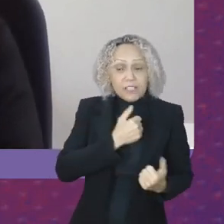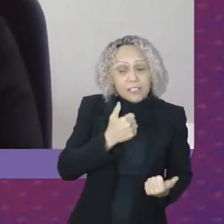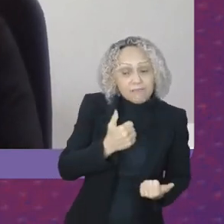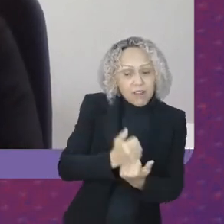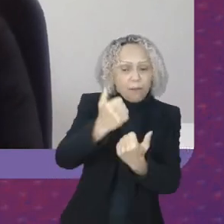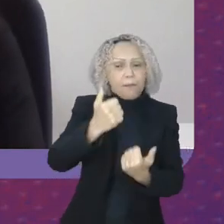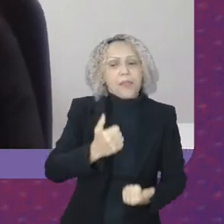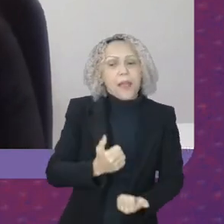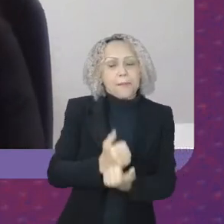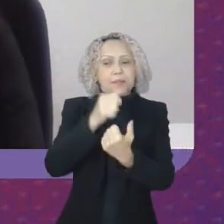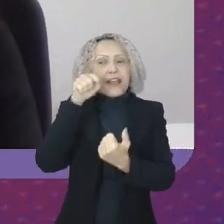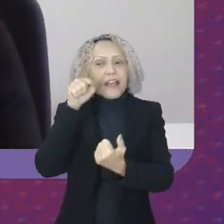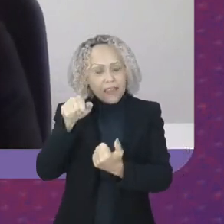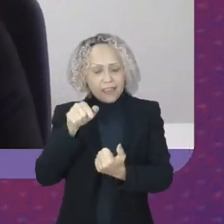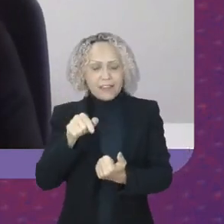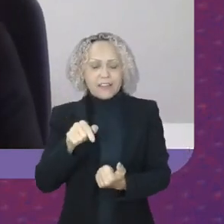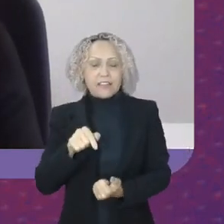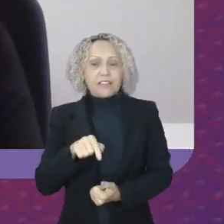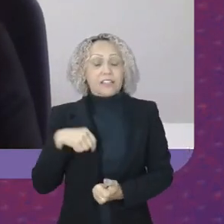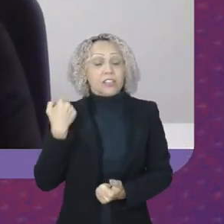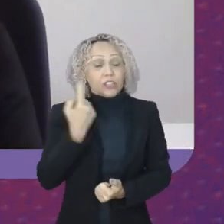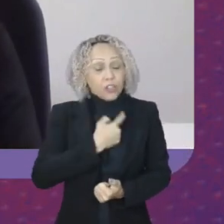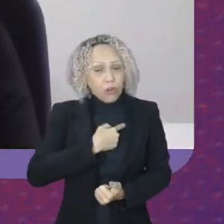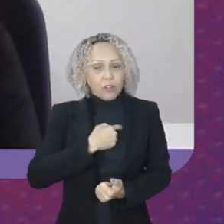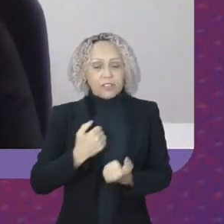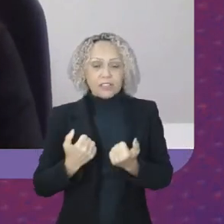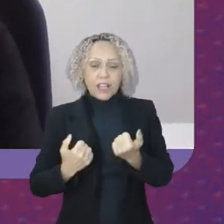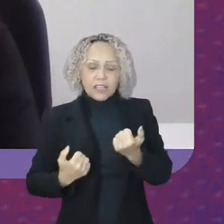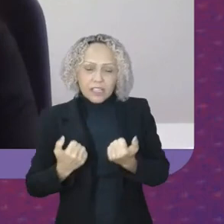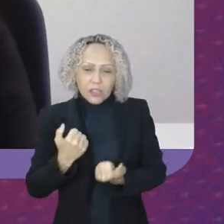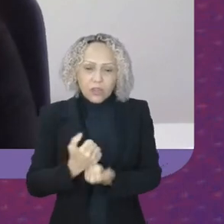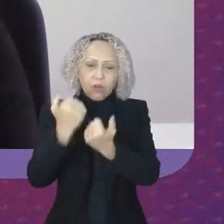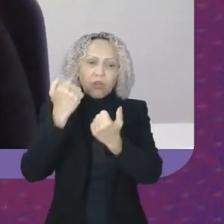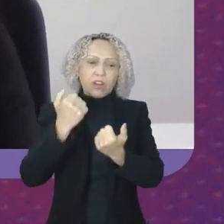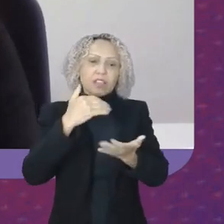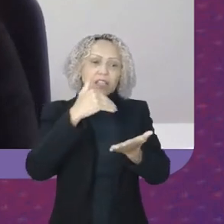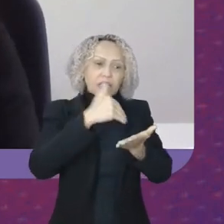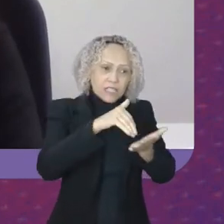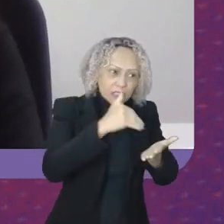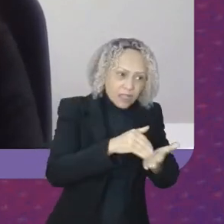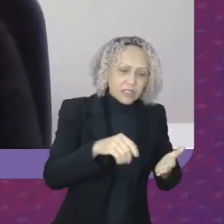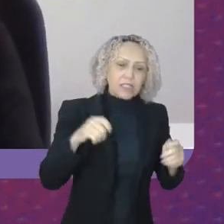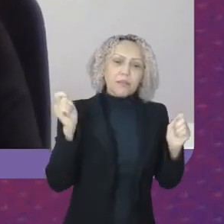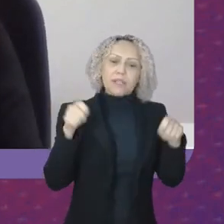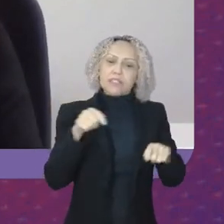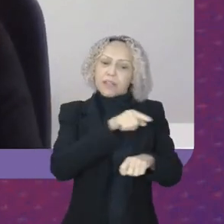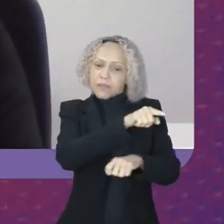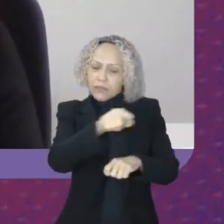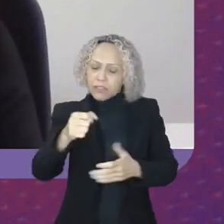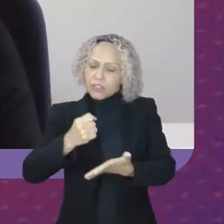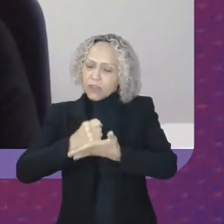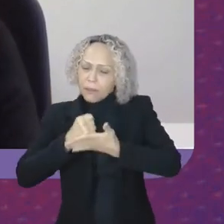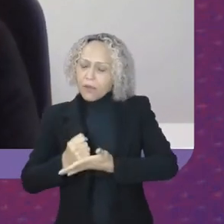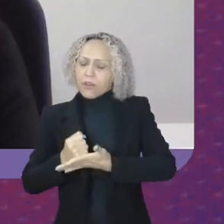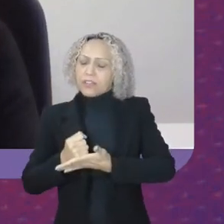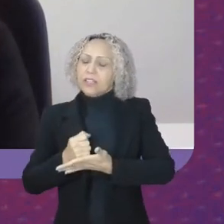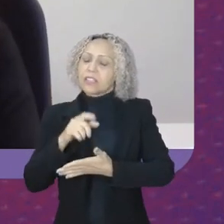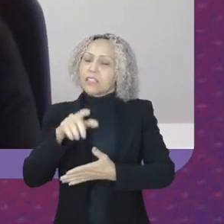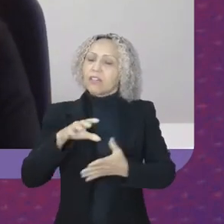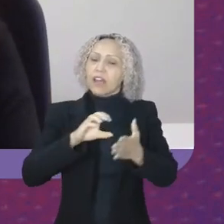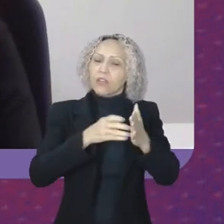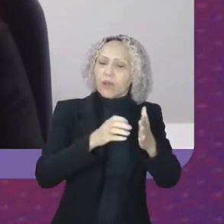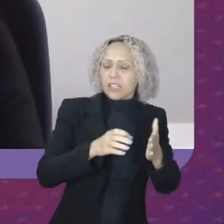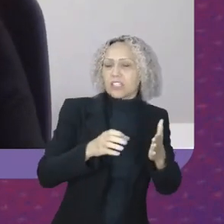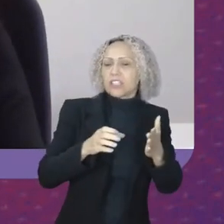secretarias. Nós precisamos do apoio de vocês, mulheres, que estão lá no partido, nos movimentos sociais, para que se